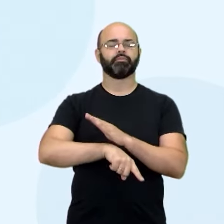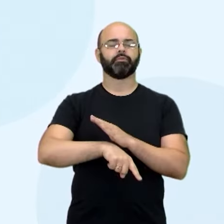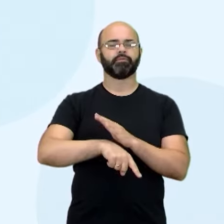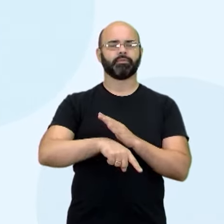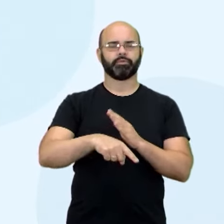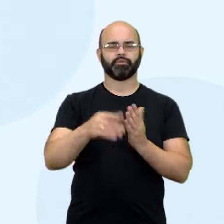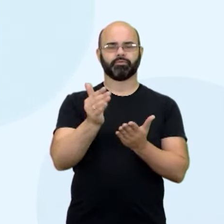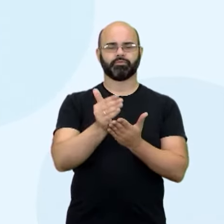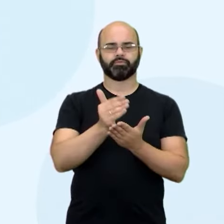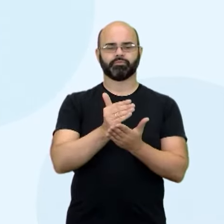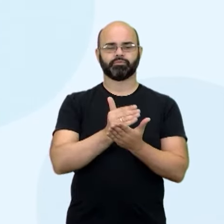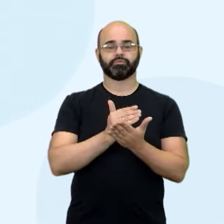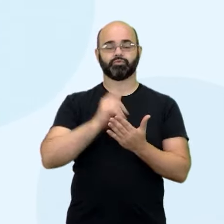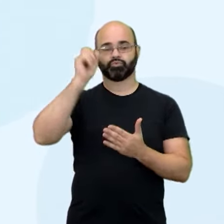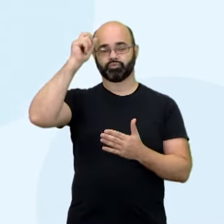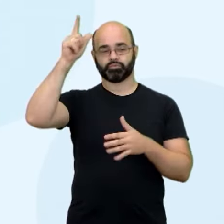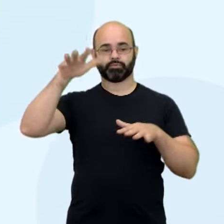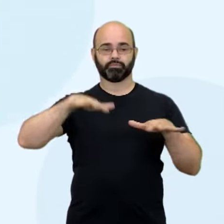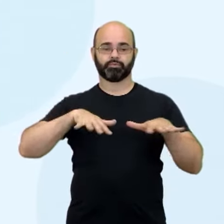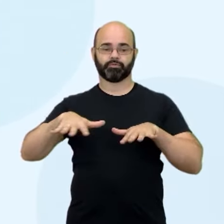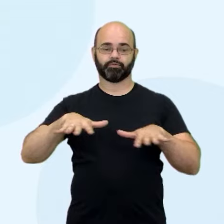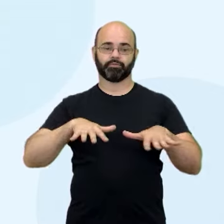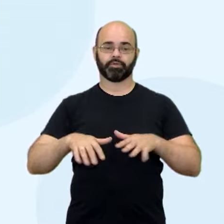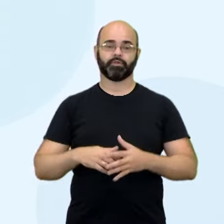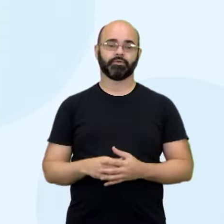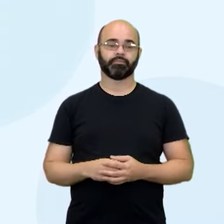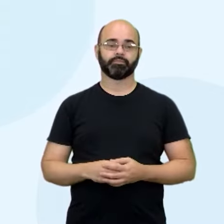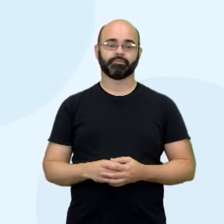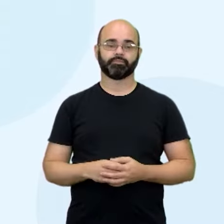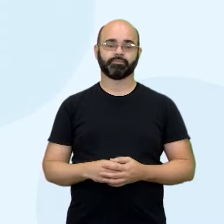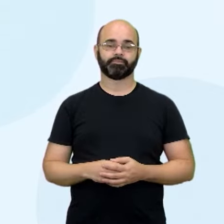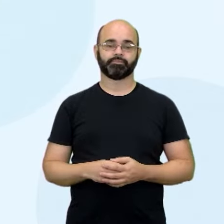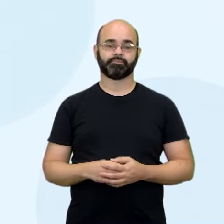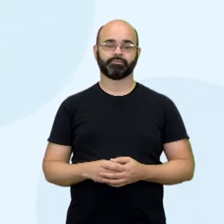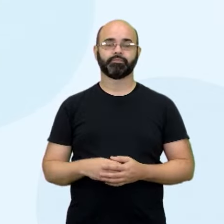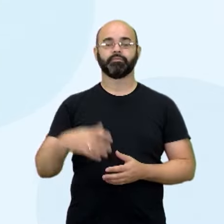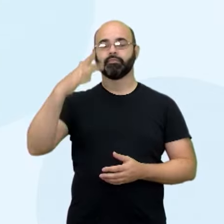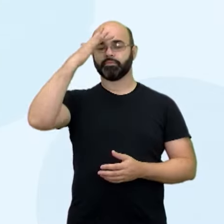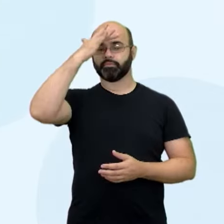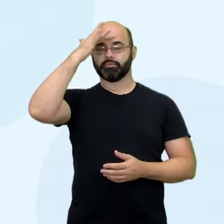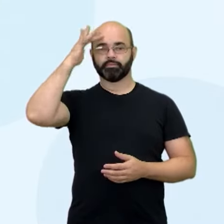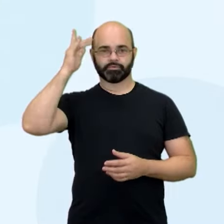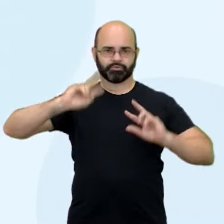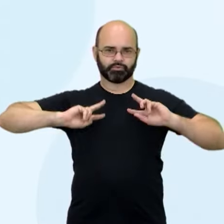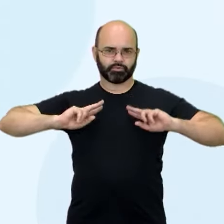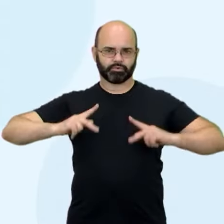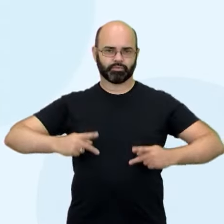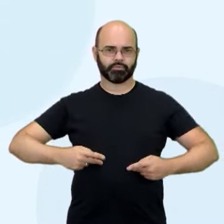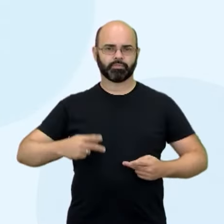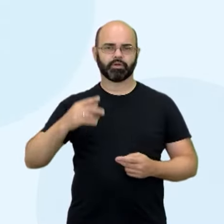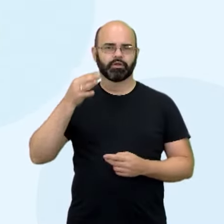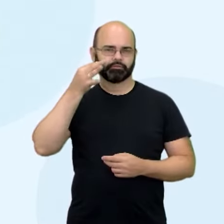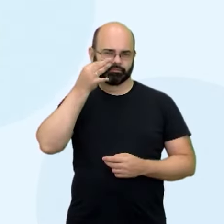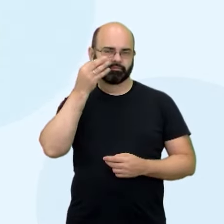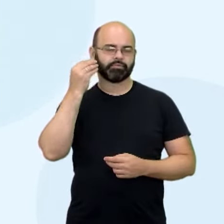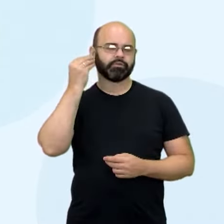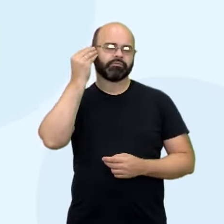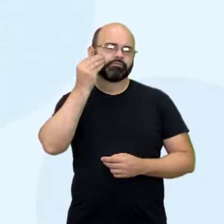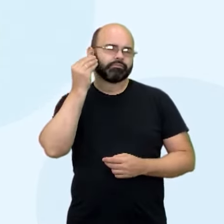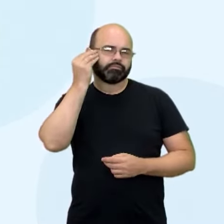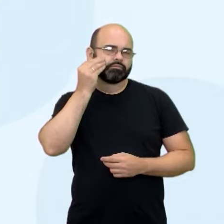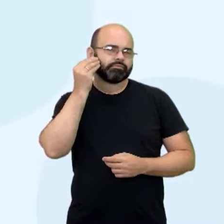curricular, cultura e movimento, diferentes formas de narrar a experiência humana. Então, já deixou bem claro aí, são